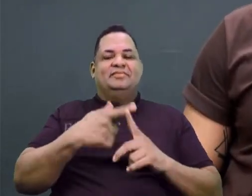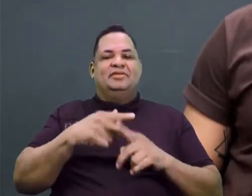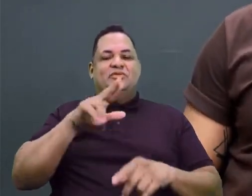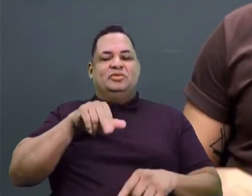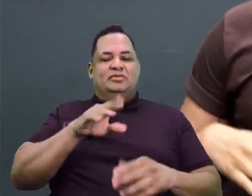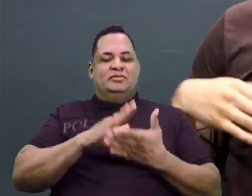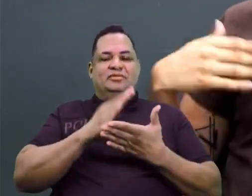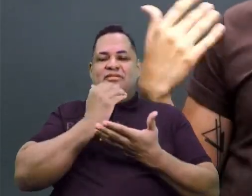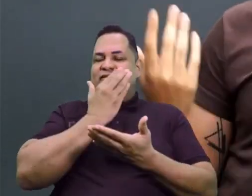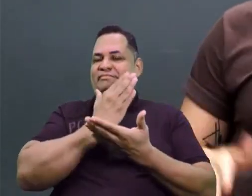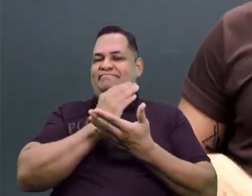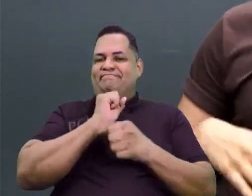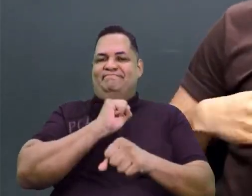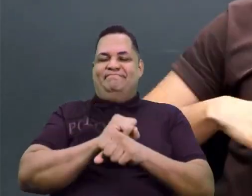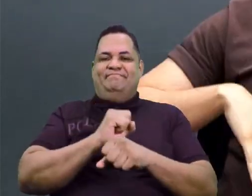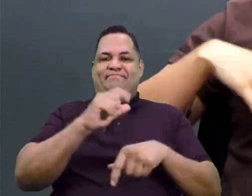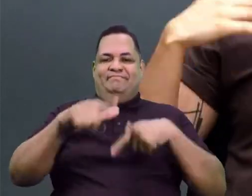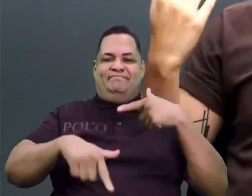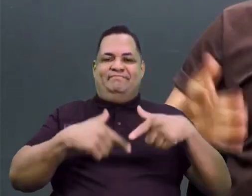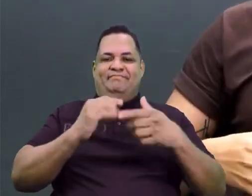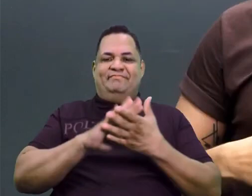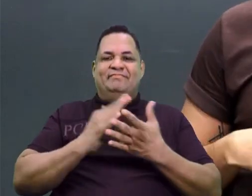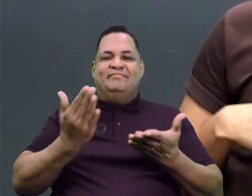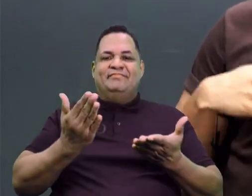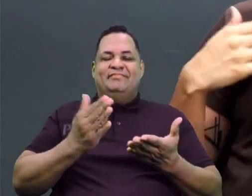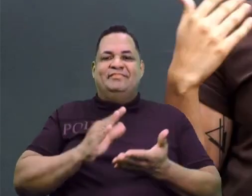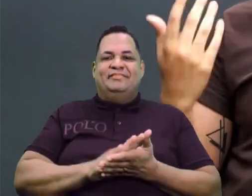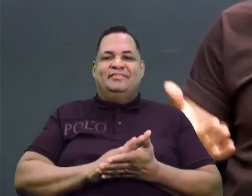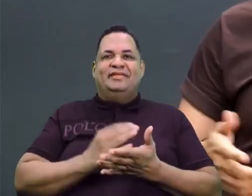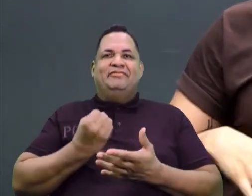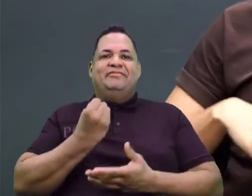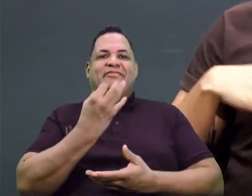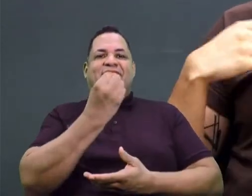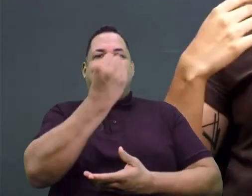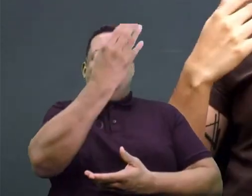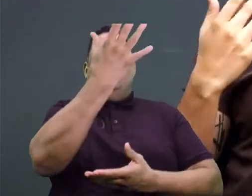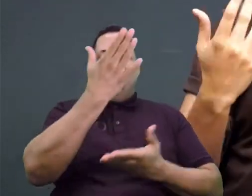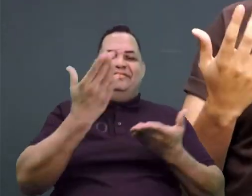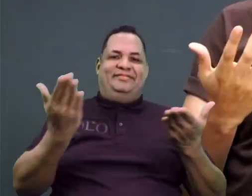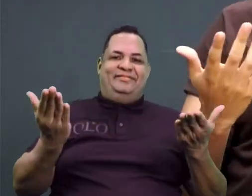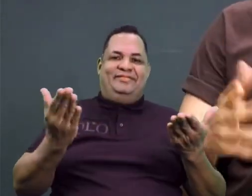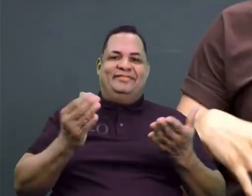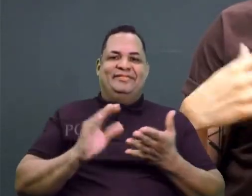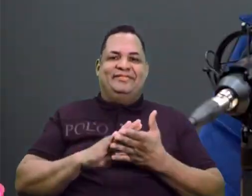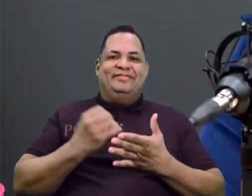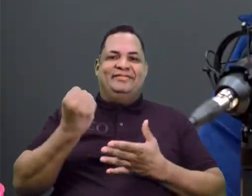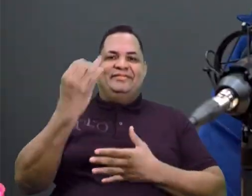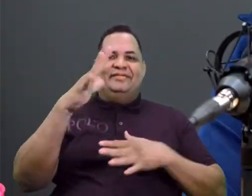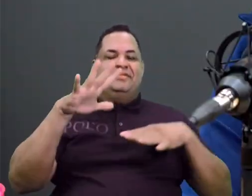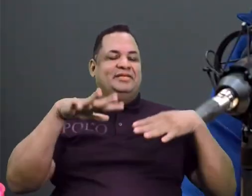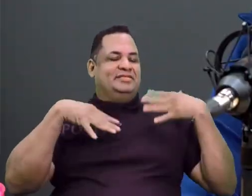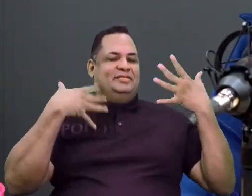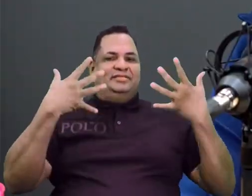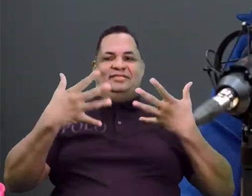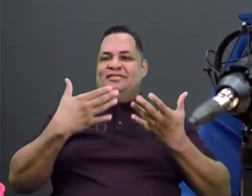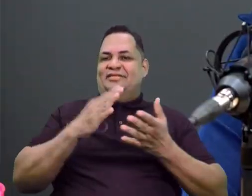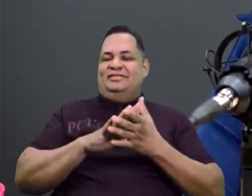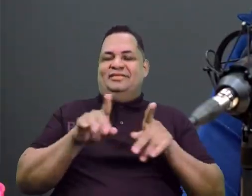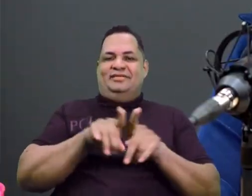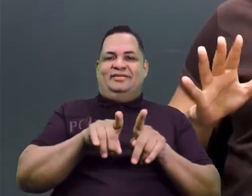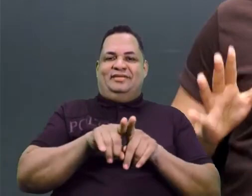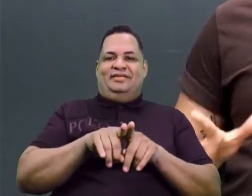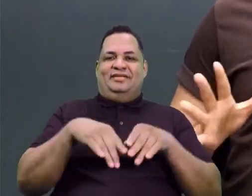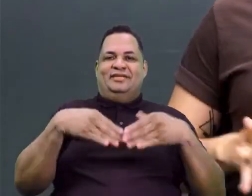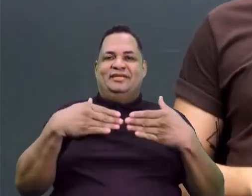professora? Então, ou aposentado, ou enfim, de atestado, viajando, quando a gente viaja, tira férias, sempre tem alguma coisa pra